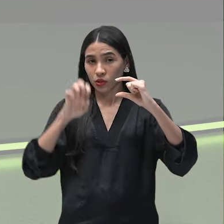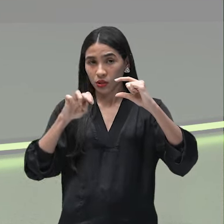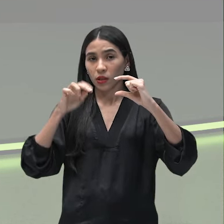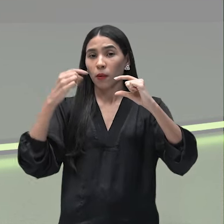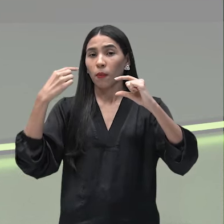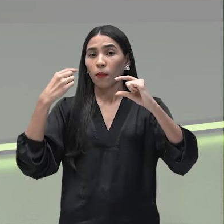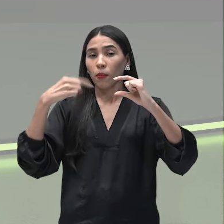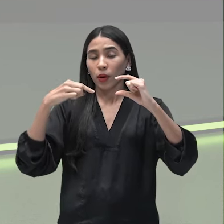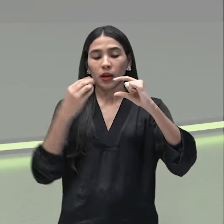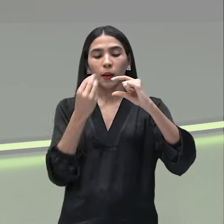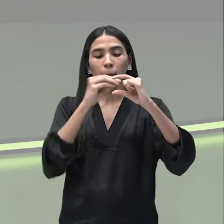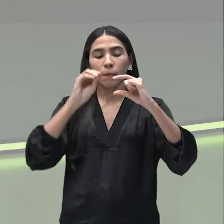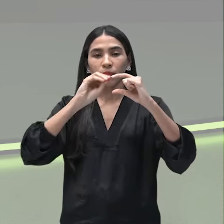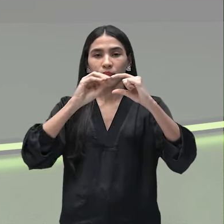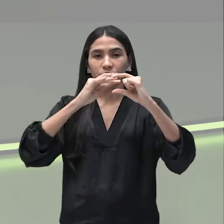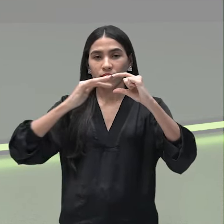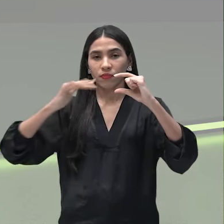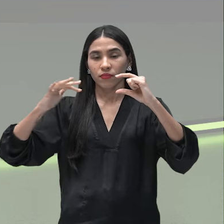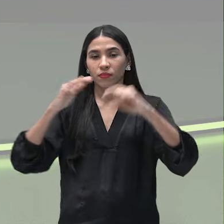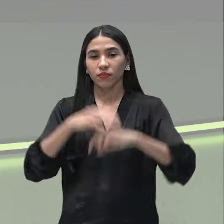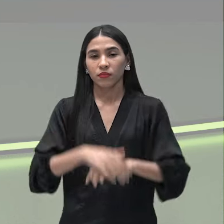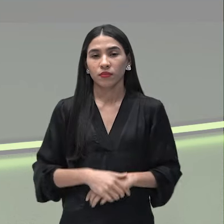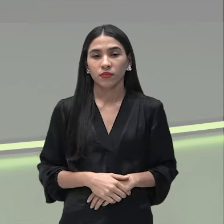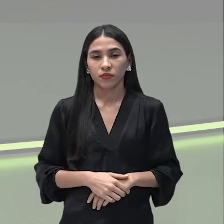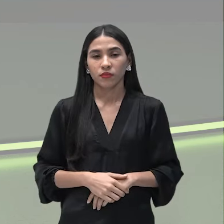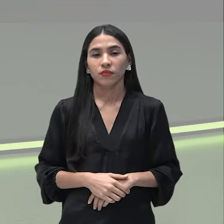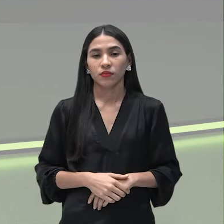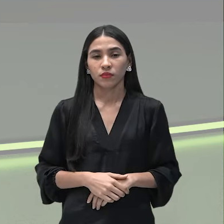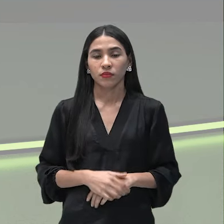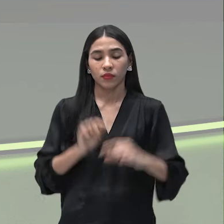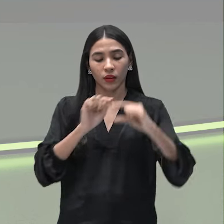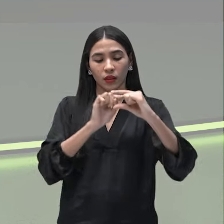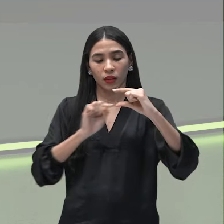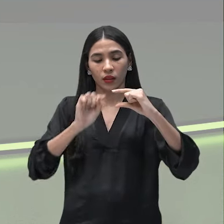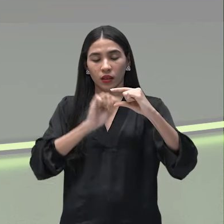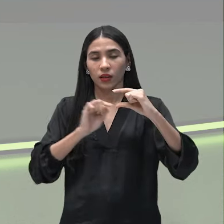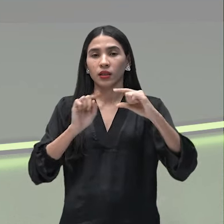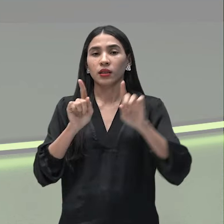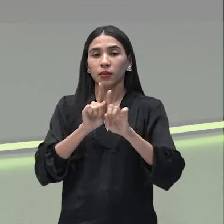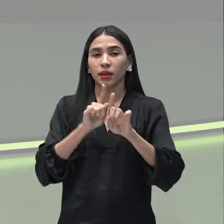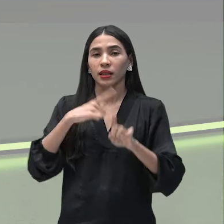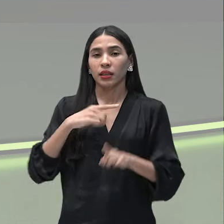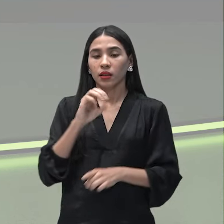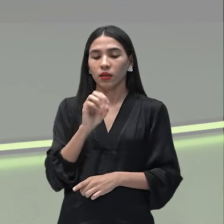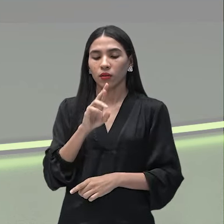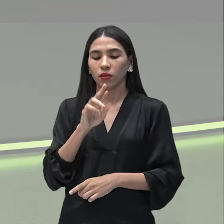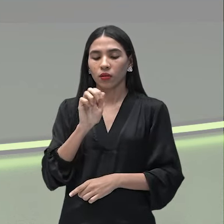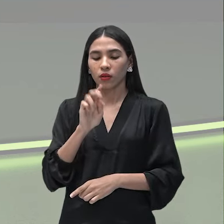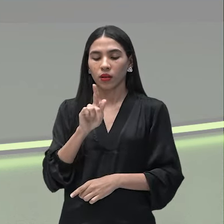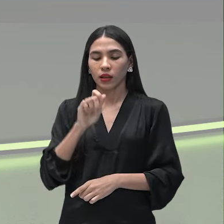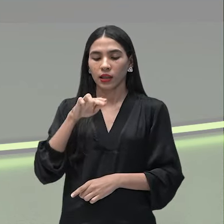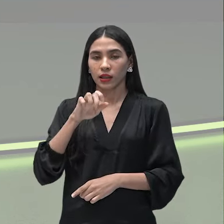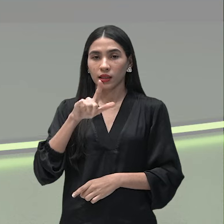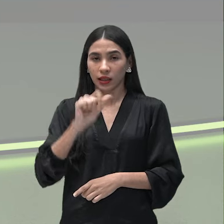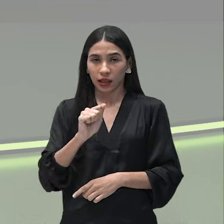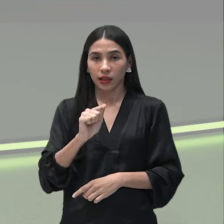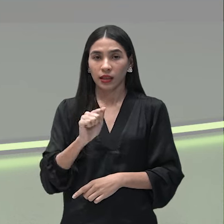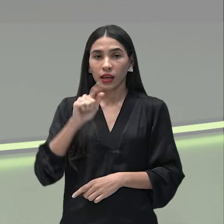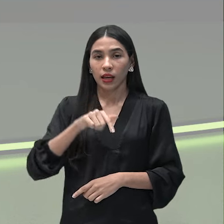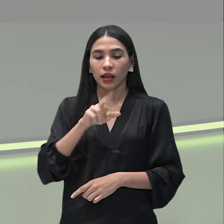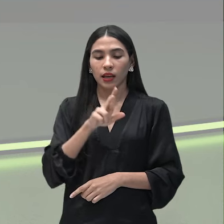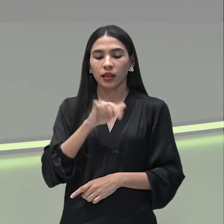solto no citoplasma, tá? Lá no citoplasma, eu encontro também uma organela, que está presente nas bactérias, que são os